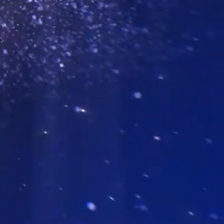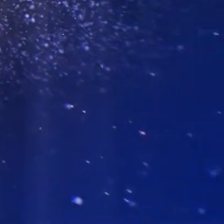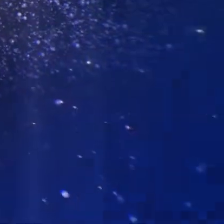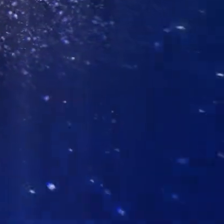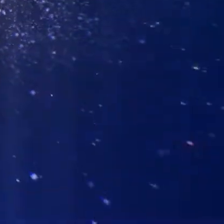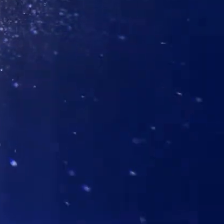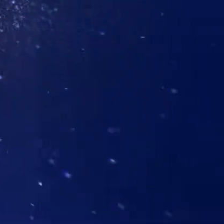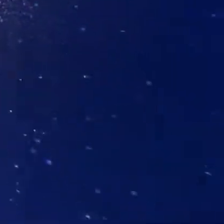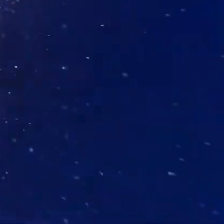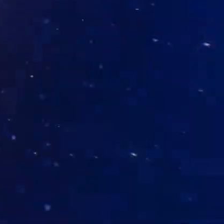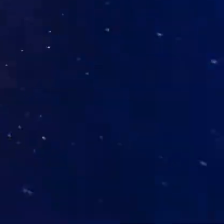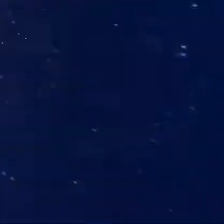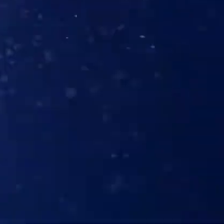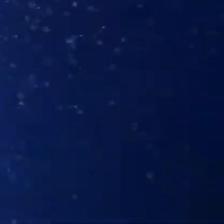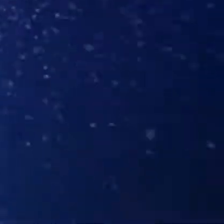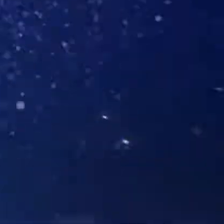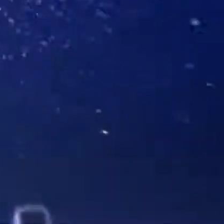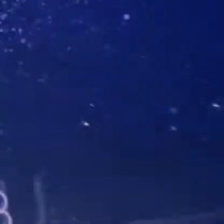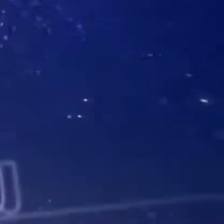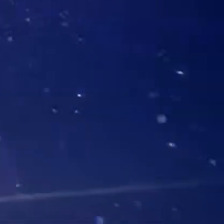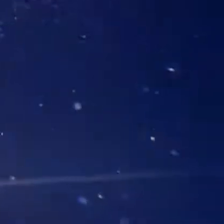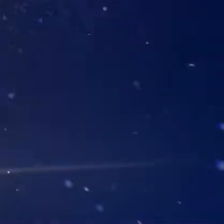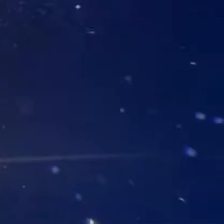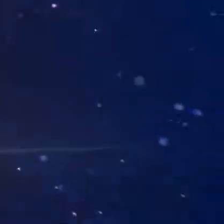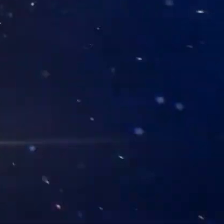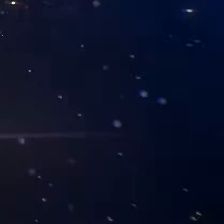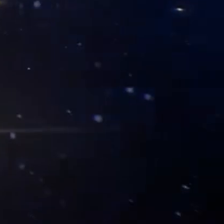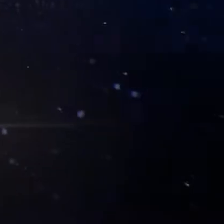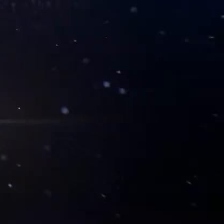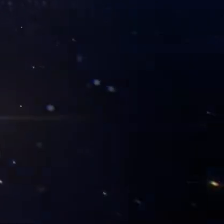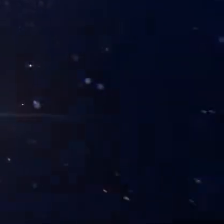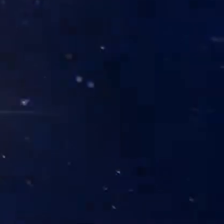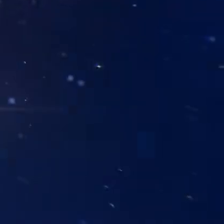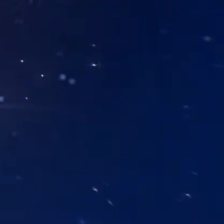de vulnerabilidade social.